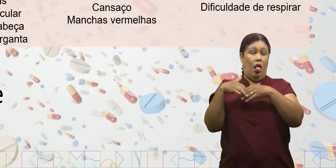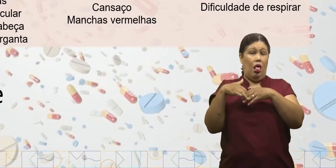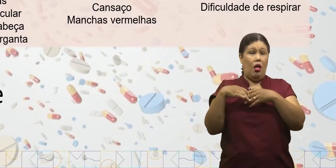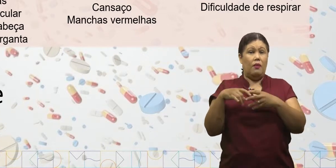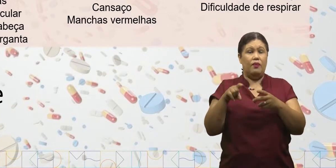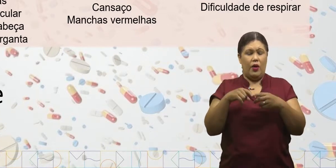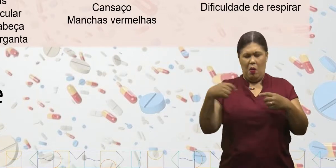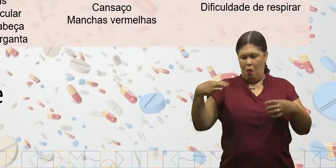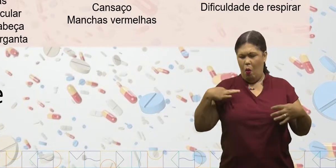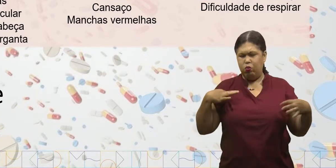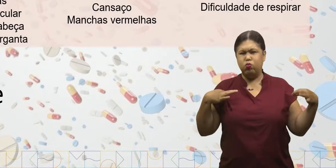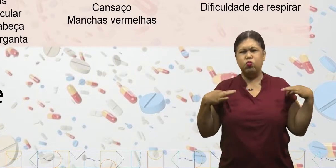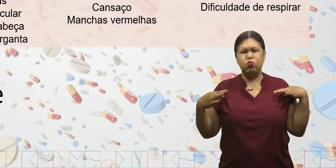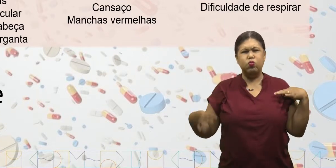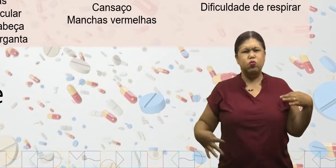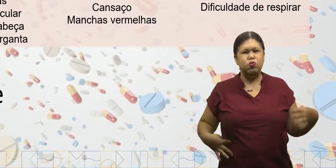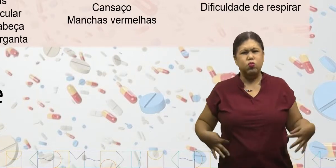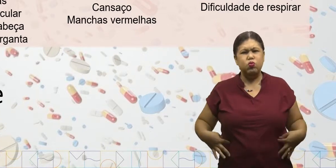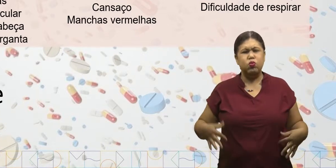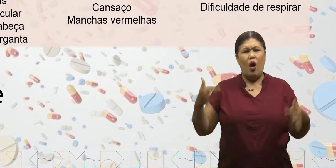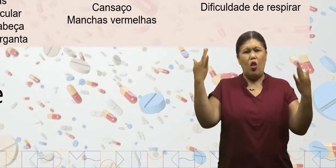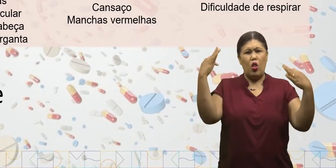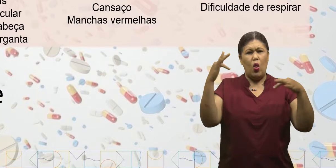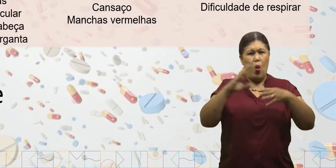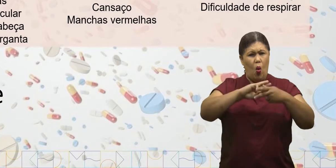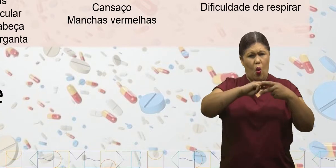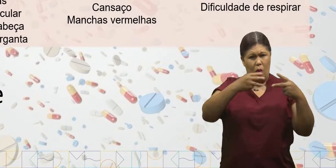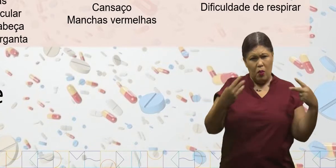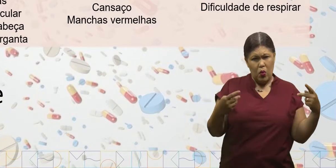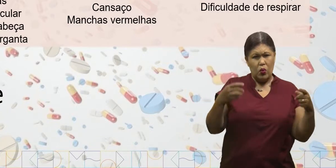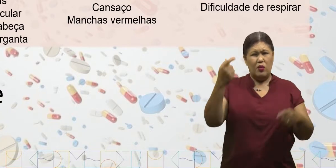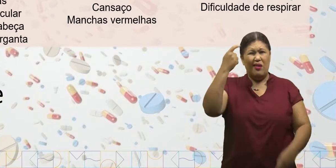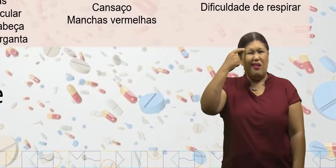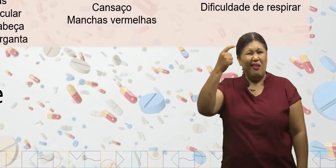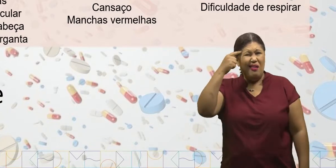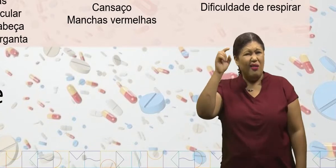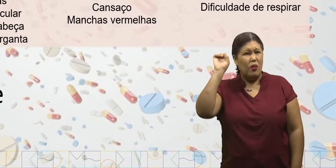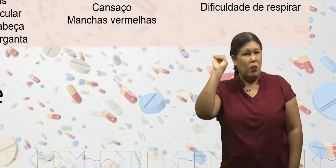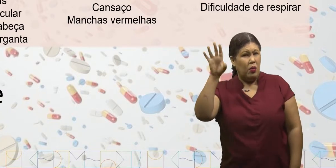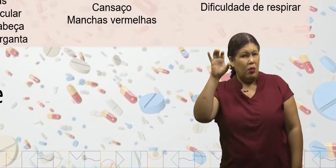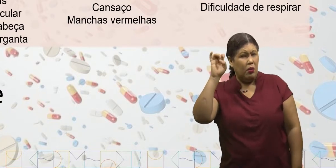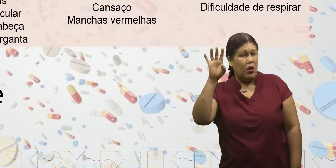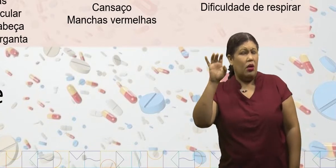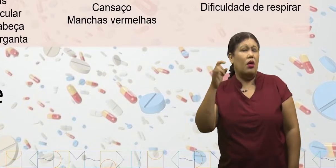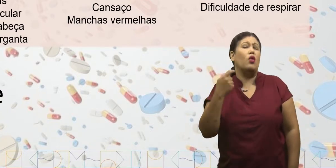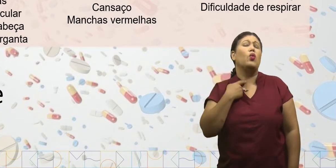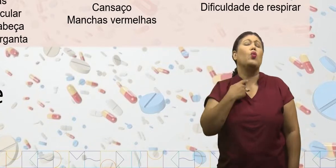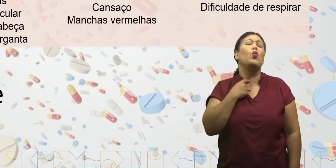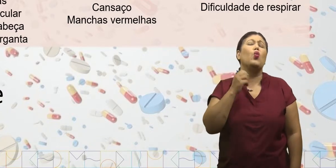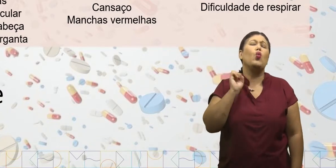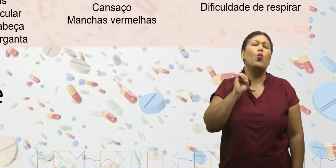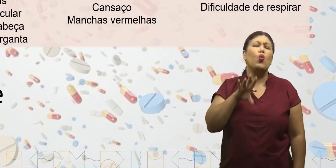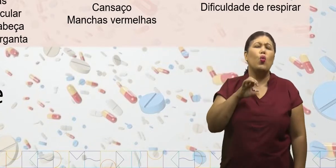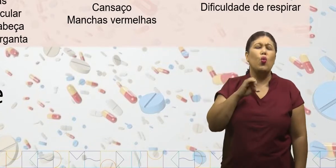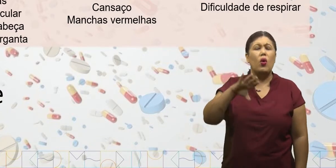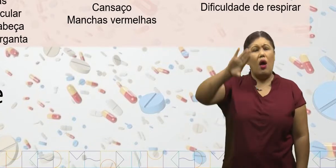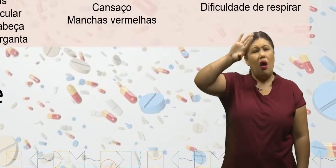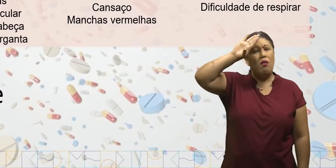mental, ínguas, dor muscular, dor de cabeça, dor de